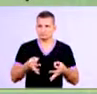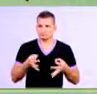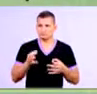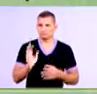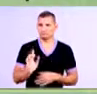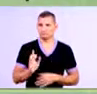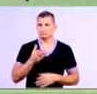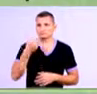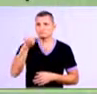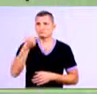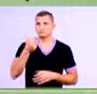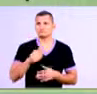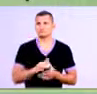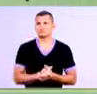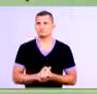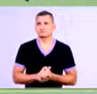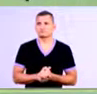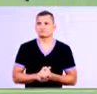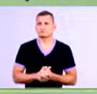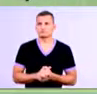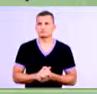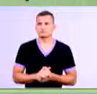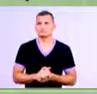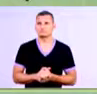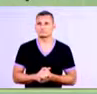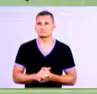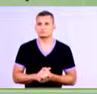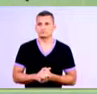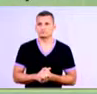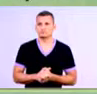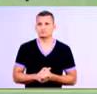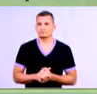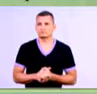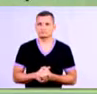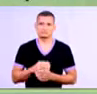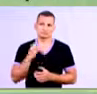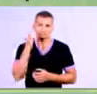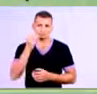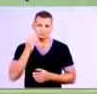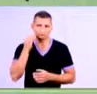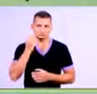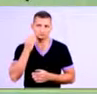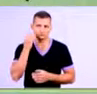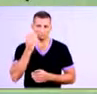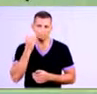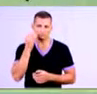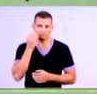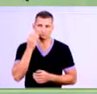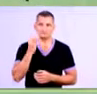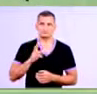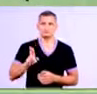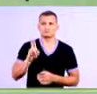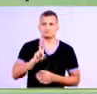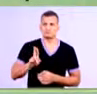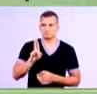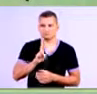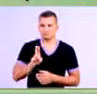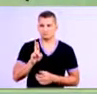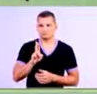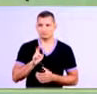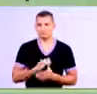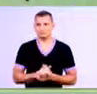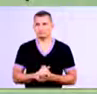e melhor, economizando recursos. Deve ser considerado também a experiência do